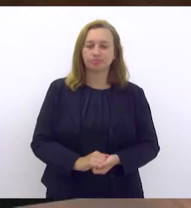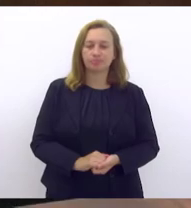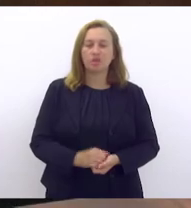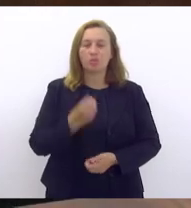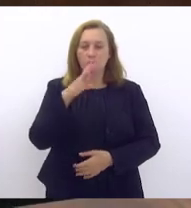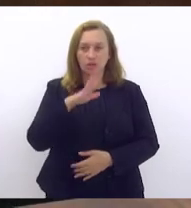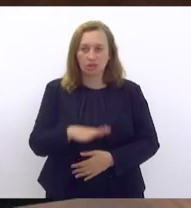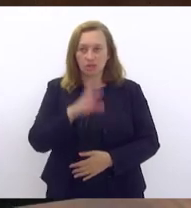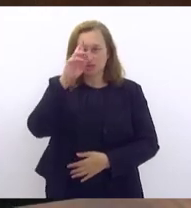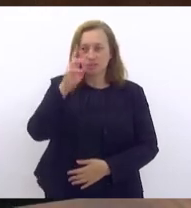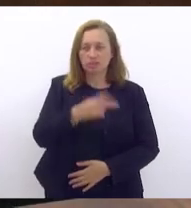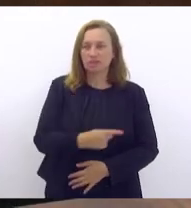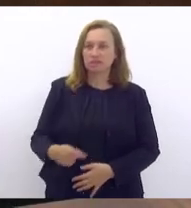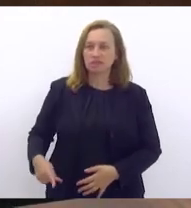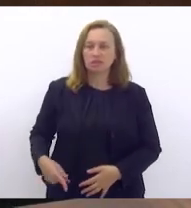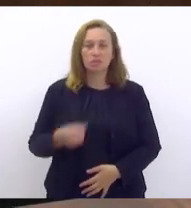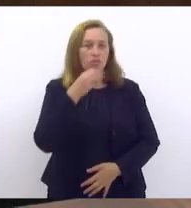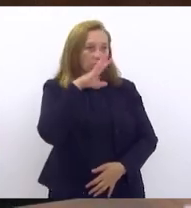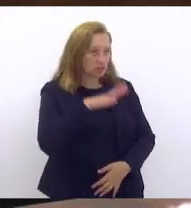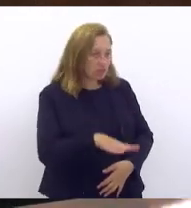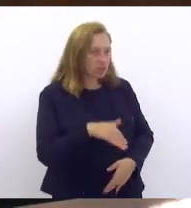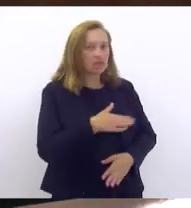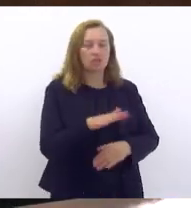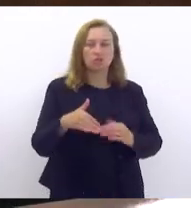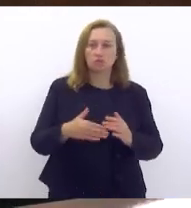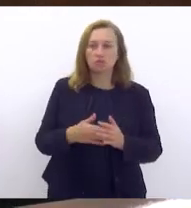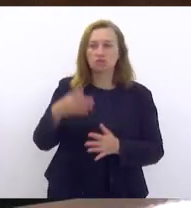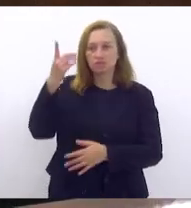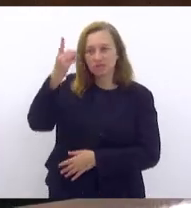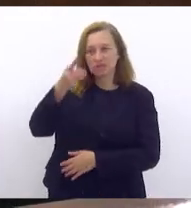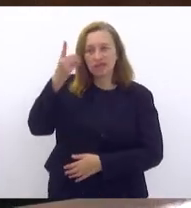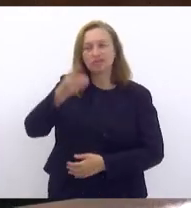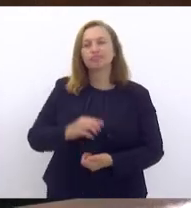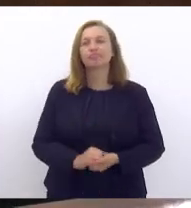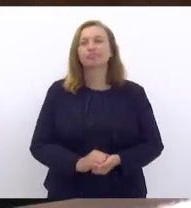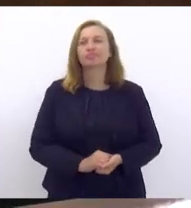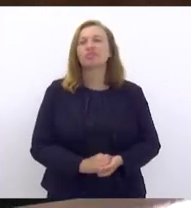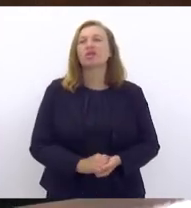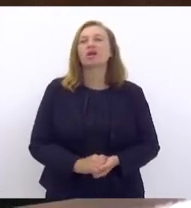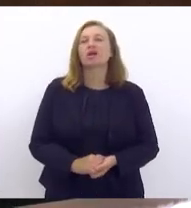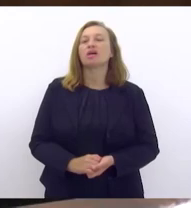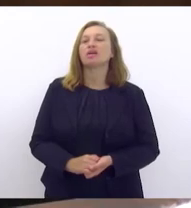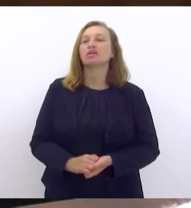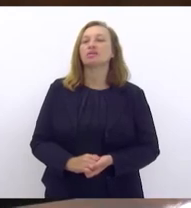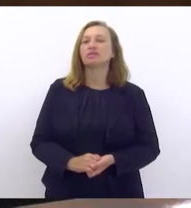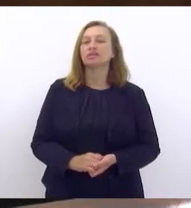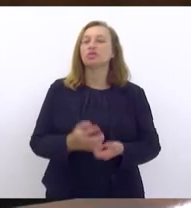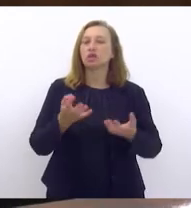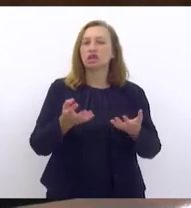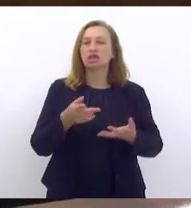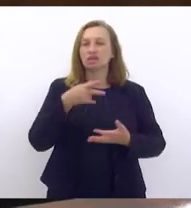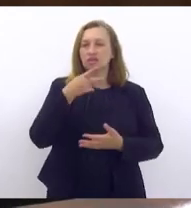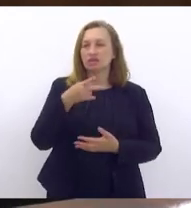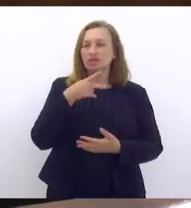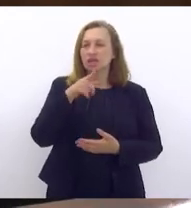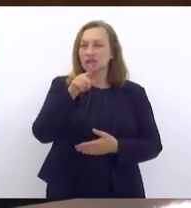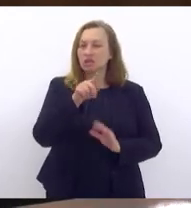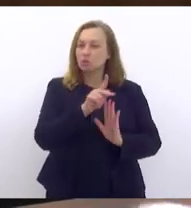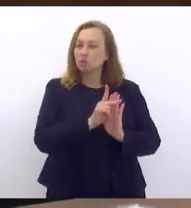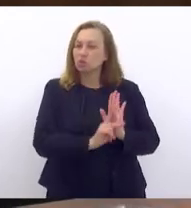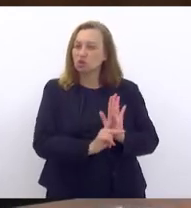Boa tarde, presidente. Boa tarde a todos aqui da casa. Eu queria falar que esse